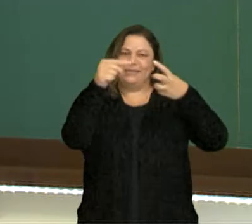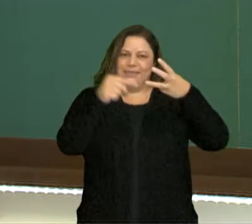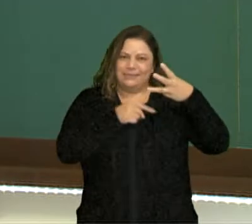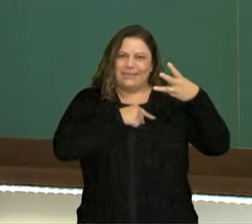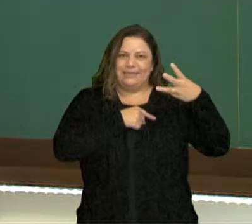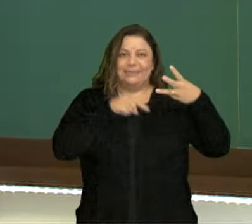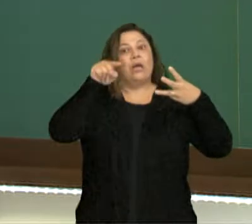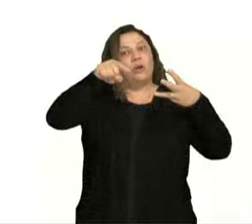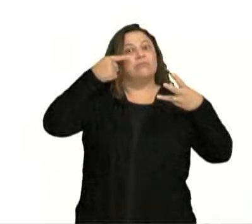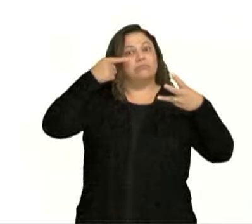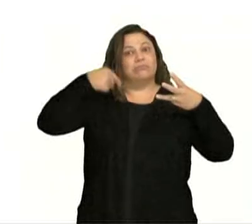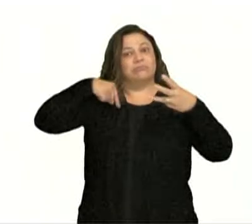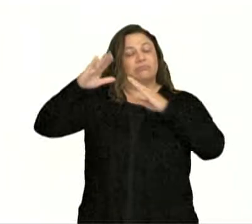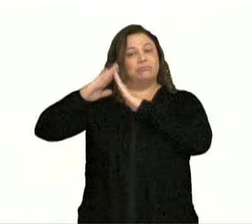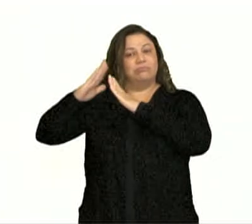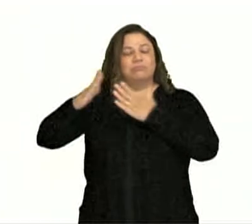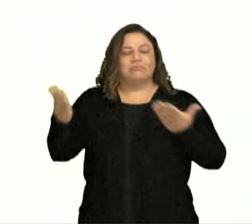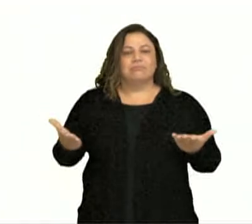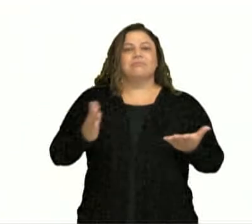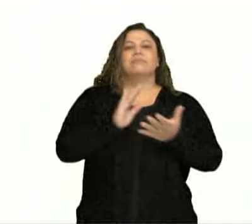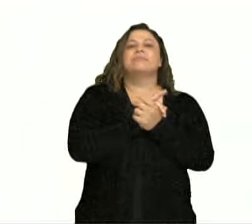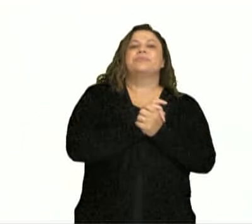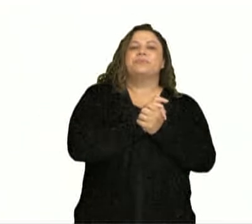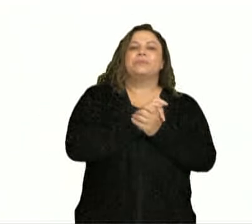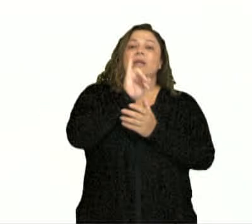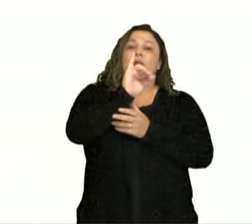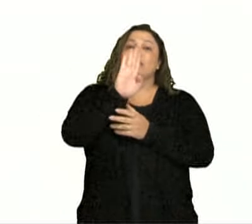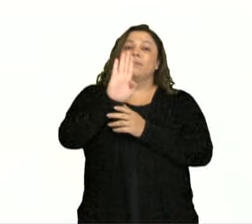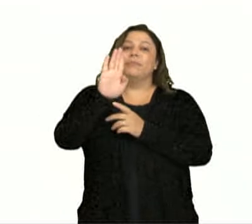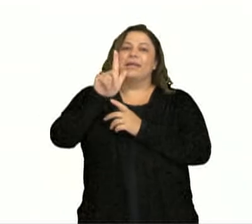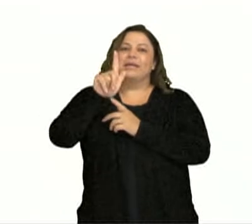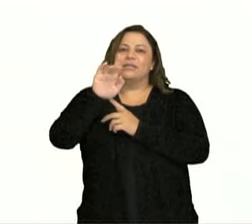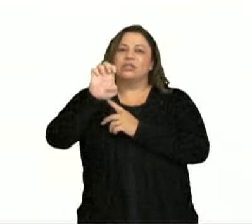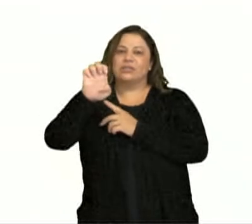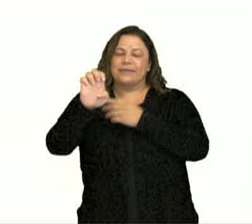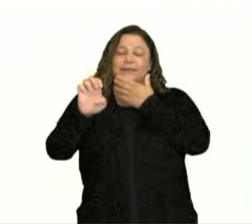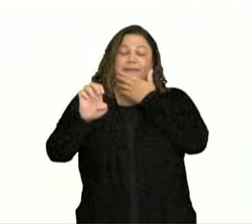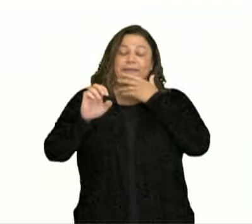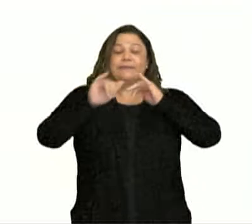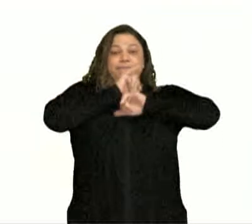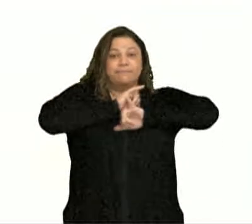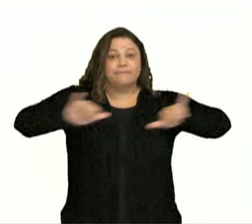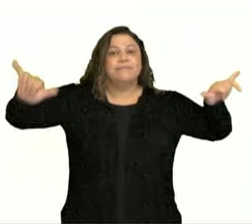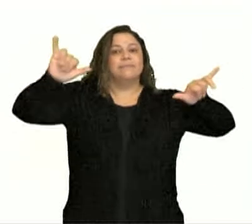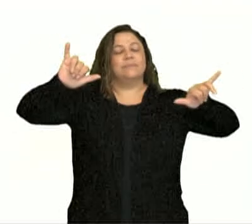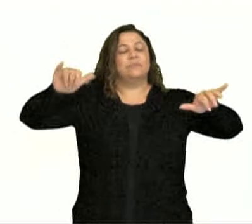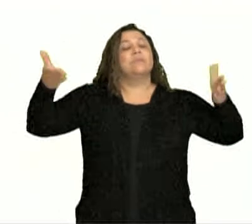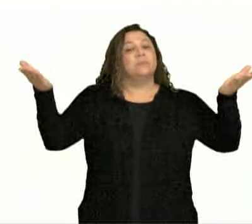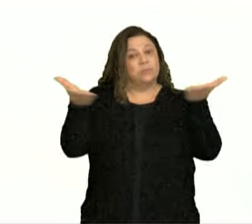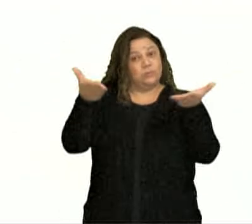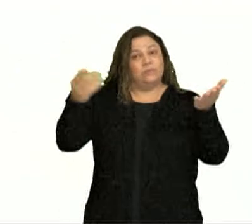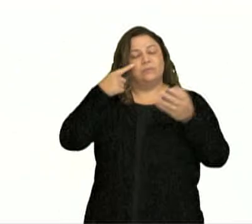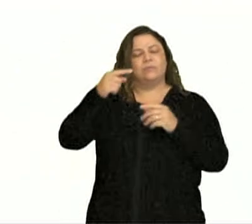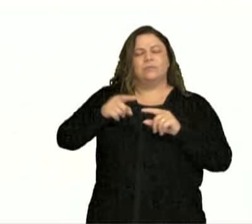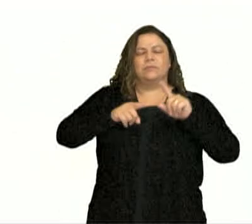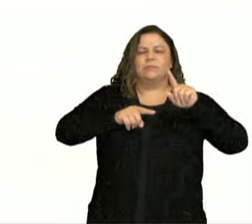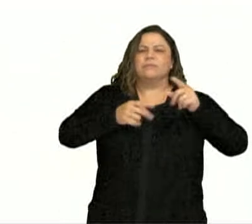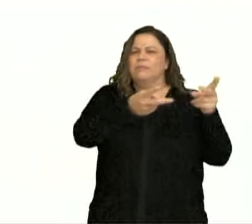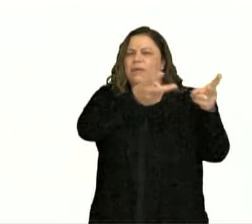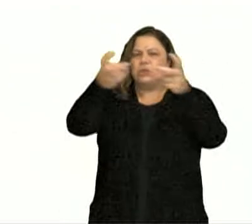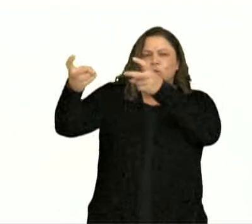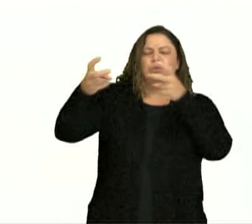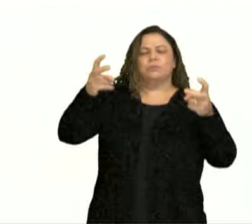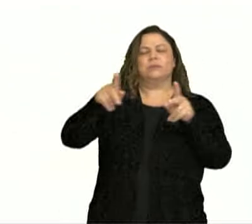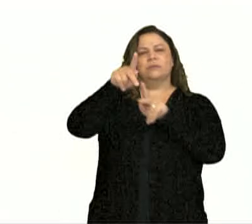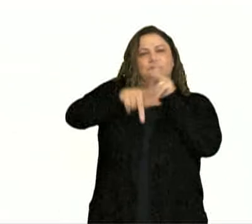eu moro. Vamos lá. O IBGE divulga hoje as estimativas da população residente